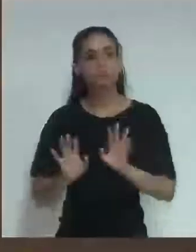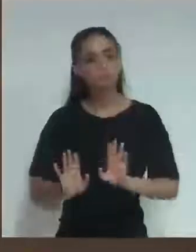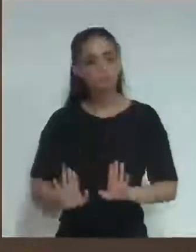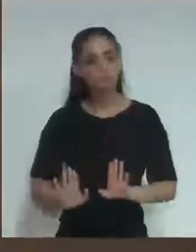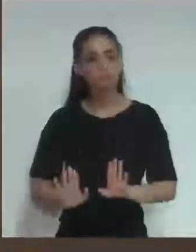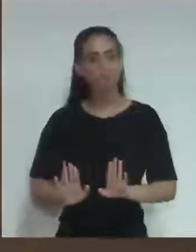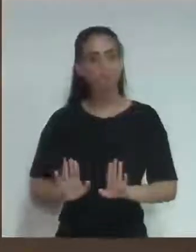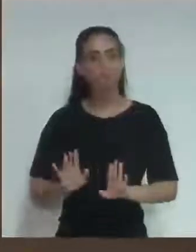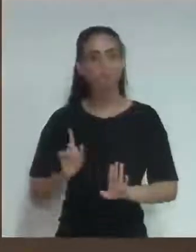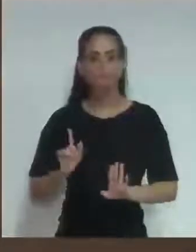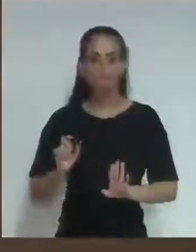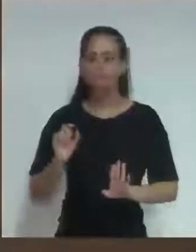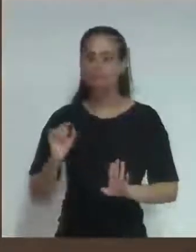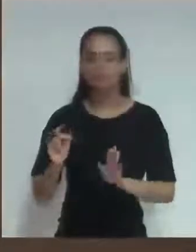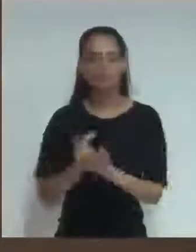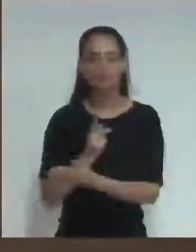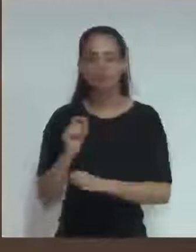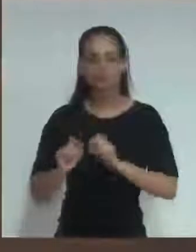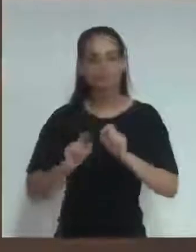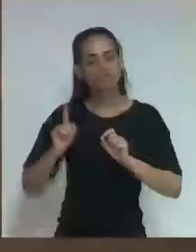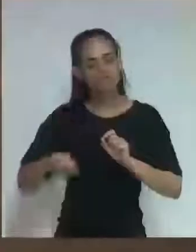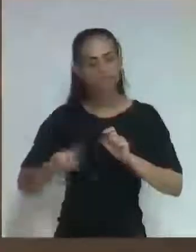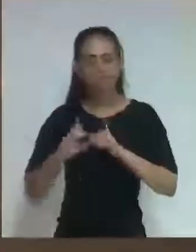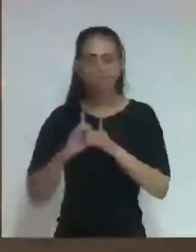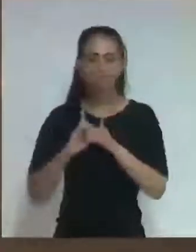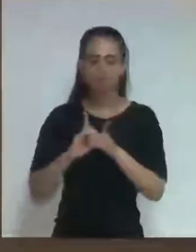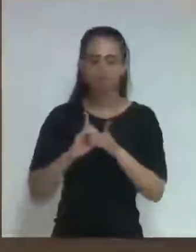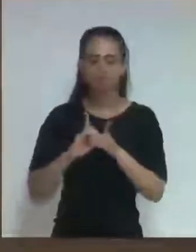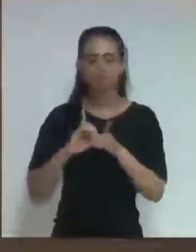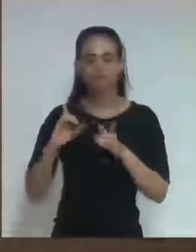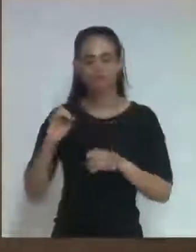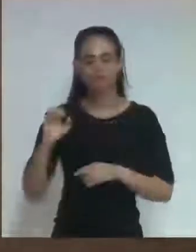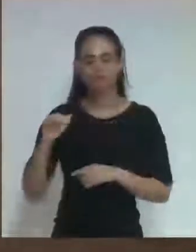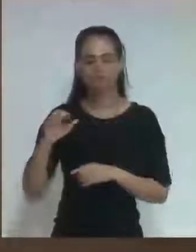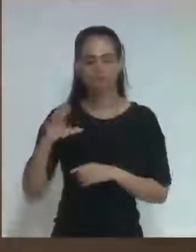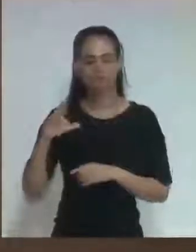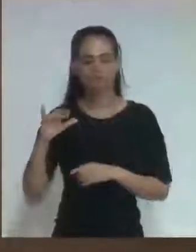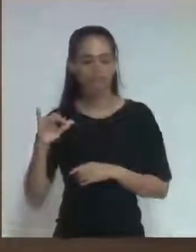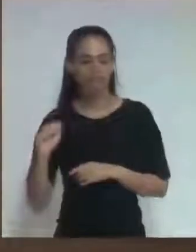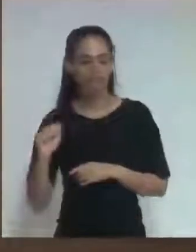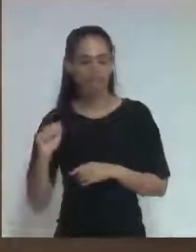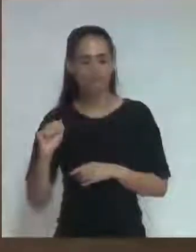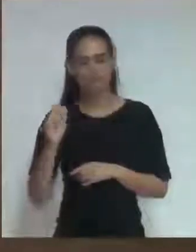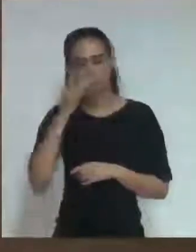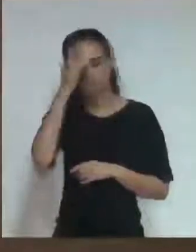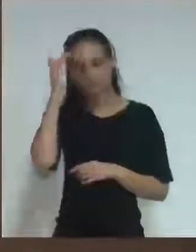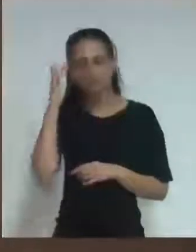isso é a prática da democracia, né? Quem entra na vida pública, na democracia, tem que estar